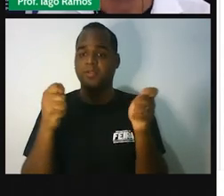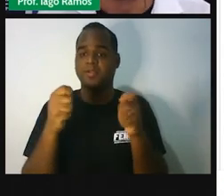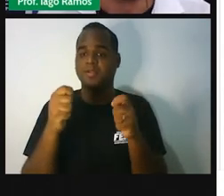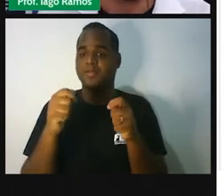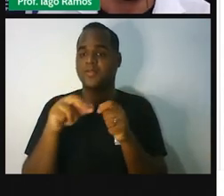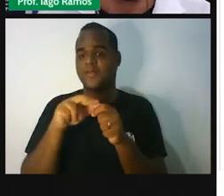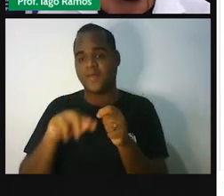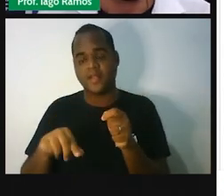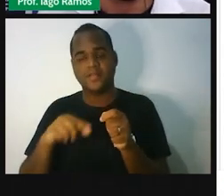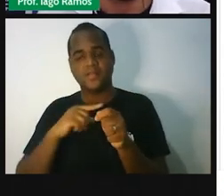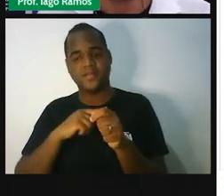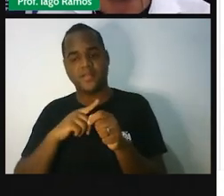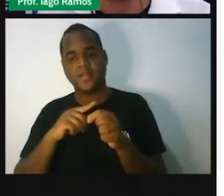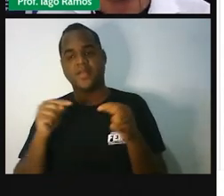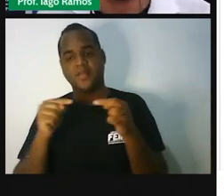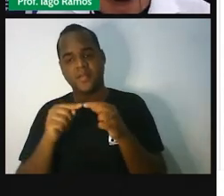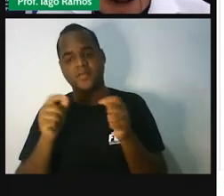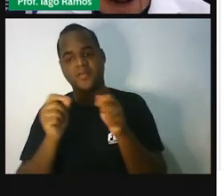fabricar, né,